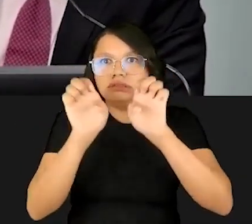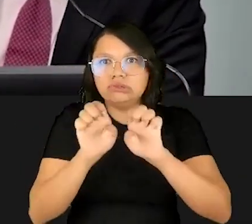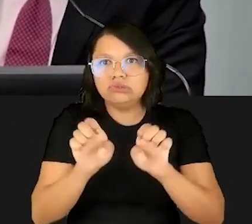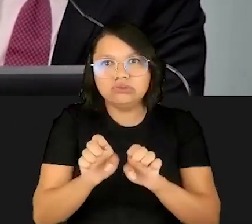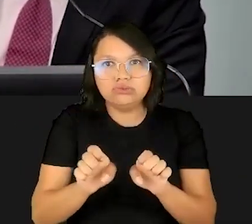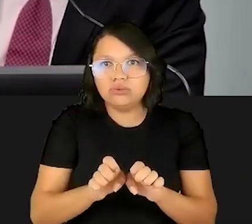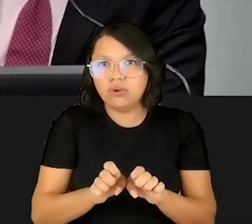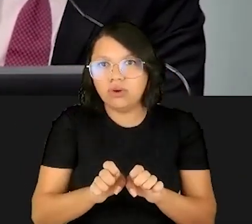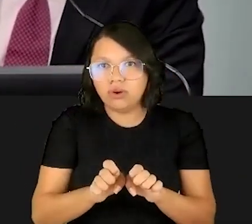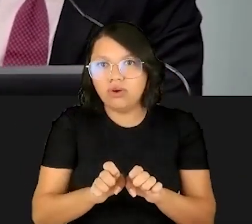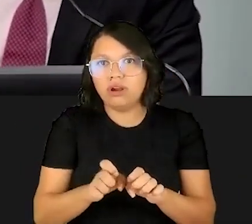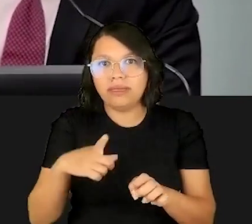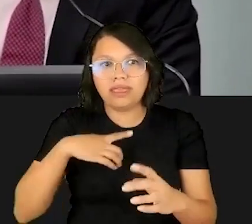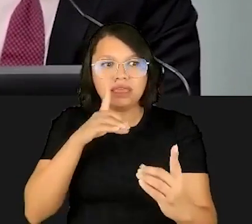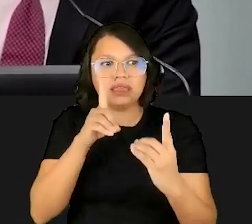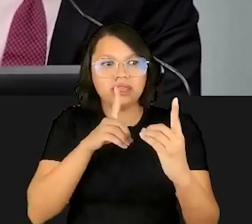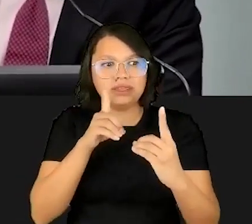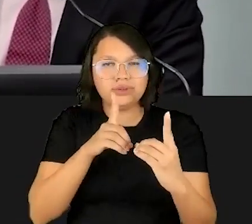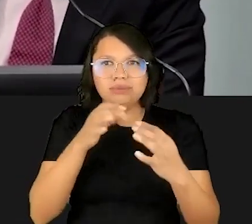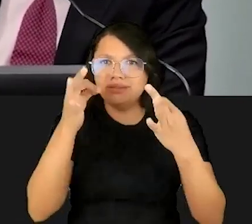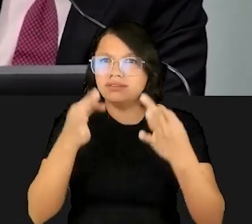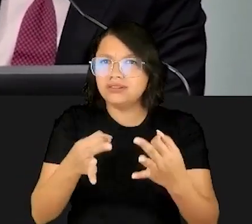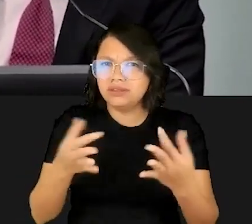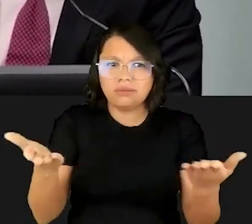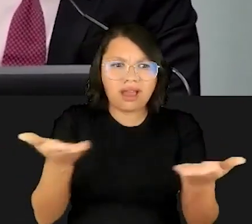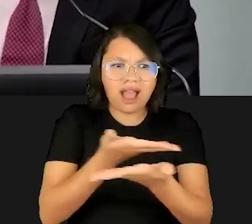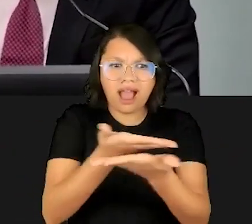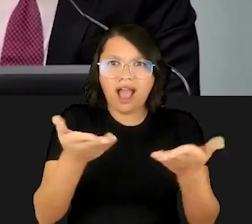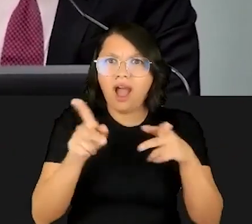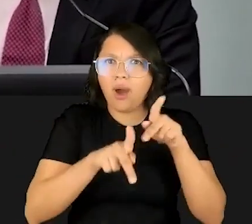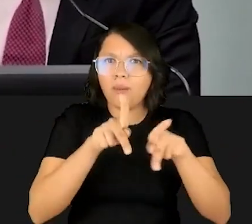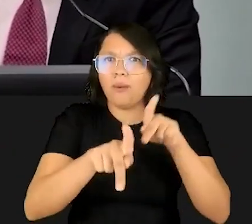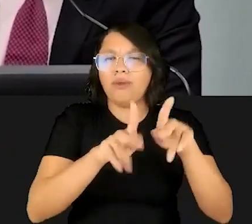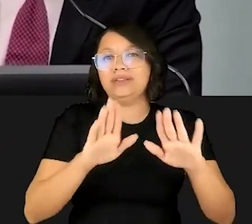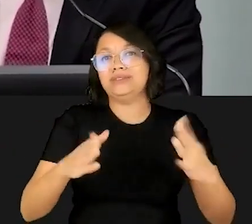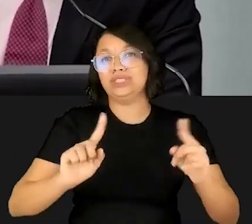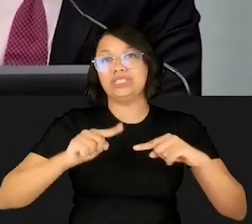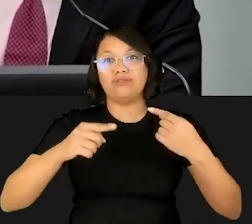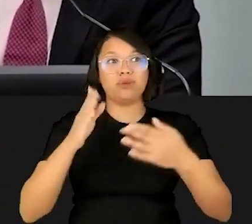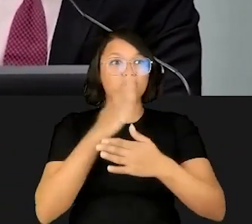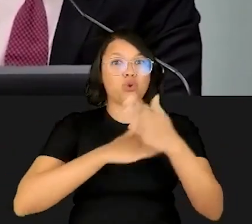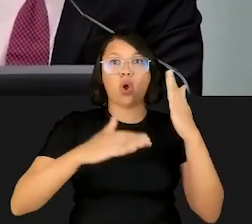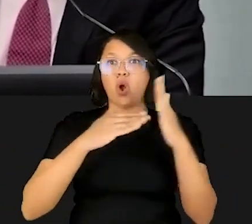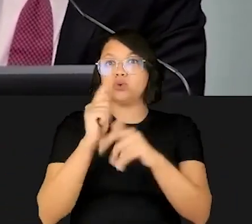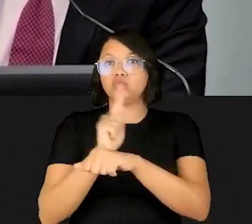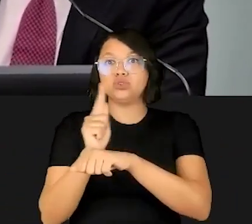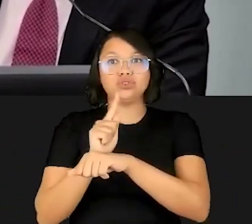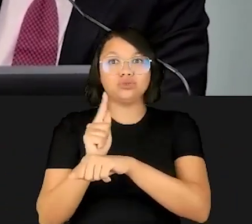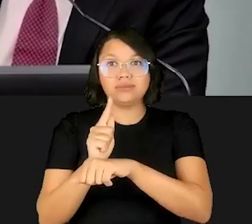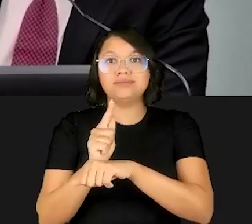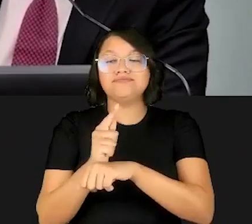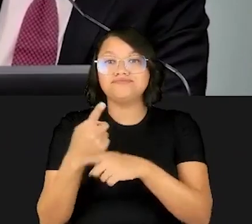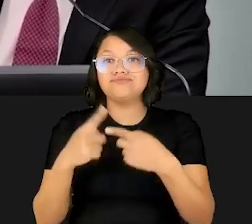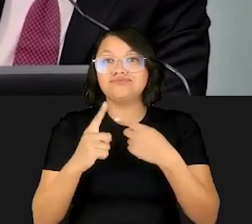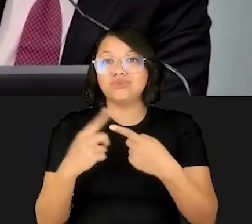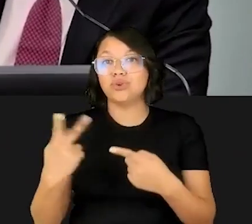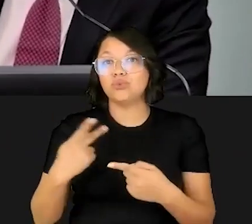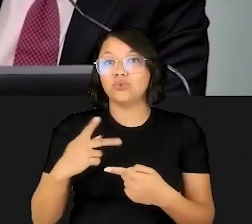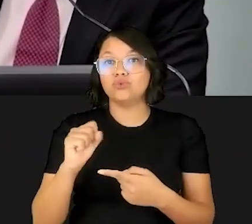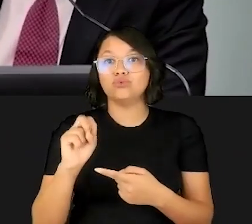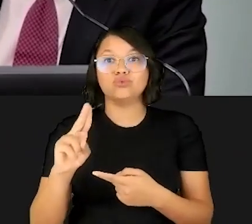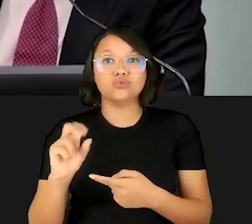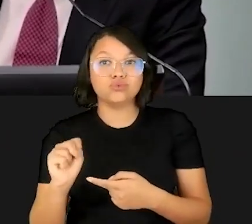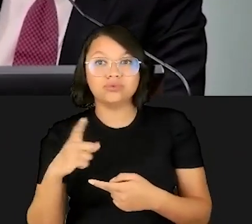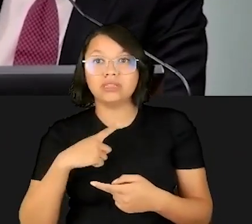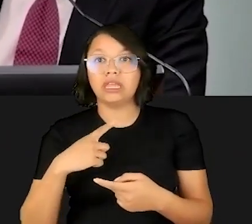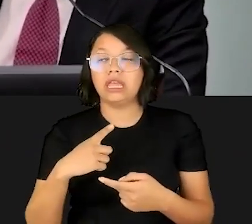termos atendimento adequado a toda essa população. Então, é um desafio para todos os gestores em todos os níveis, porque o nosso SUS ele tem